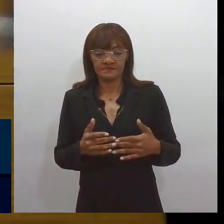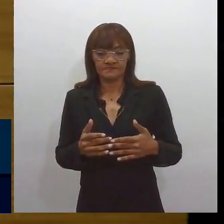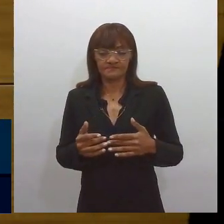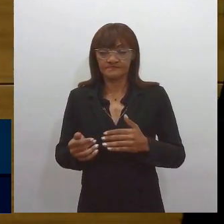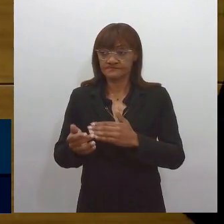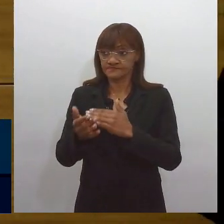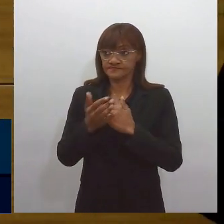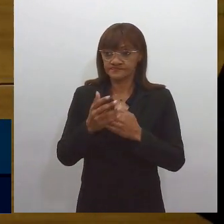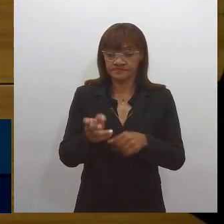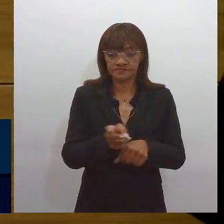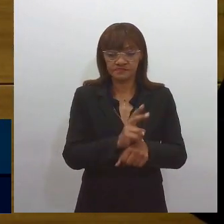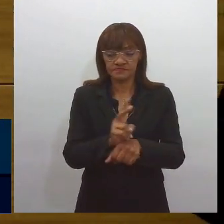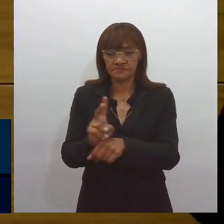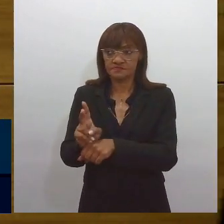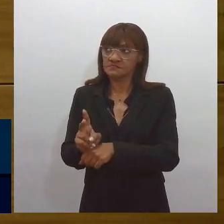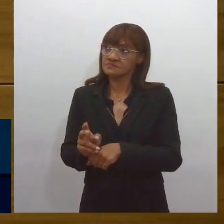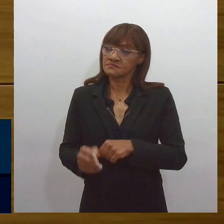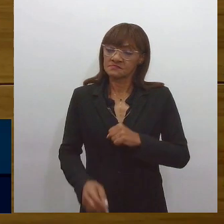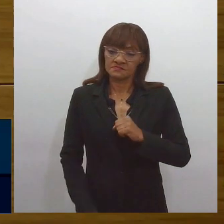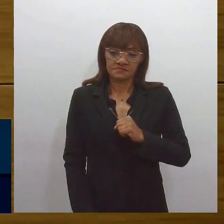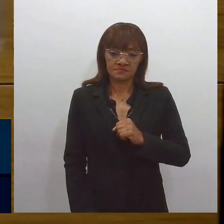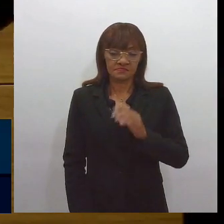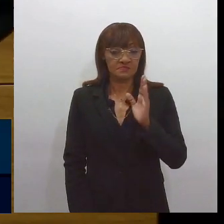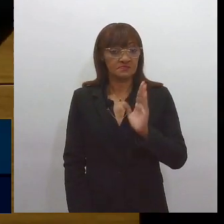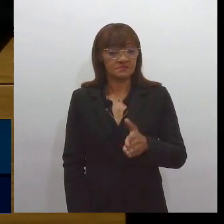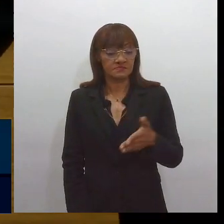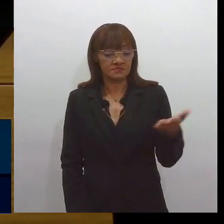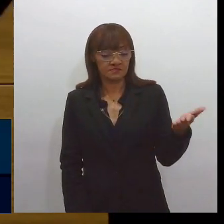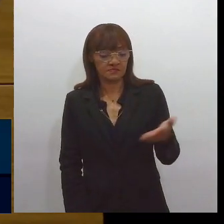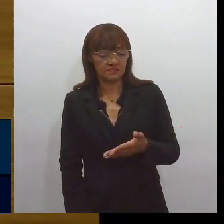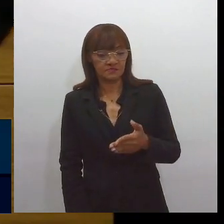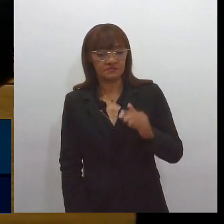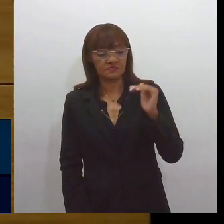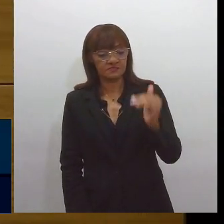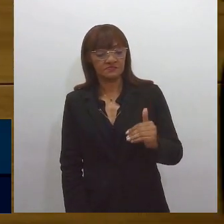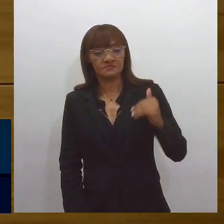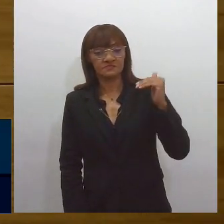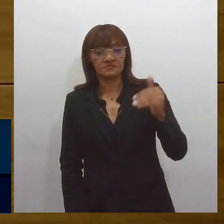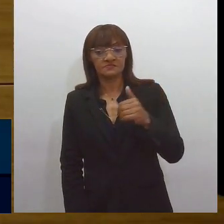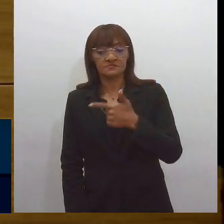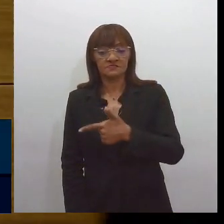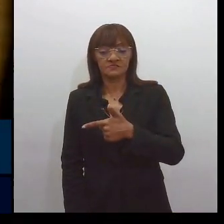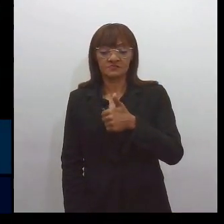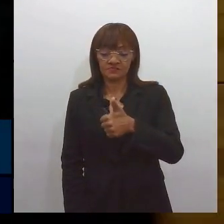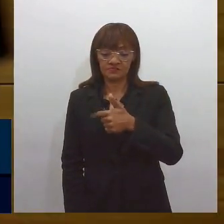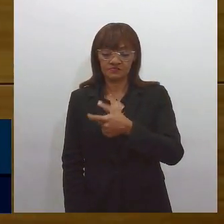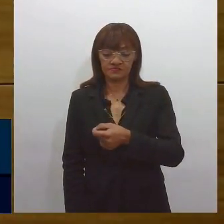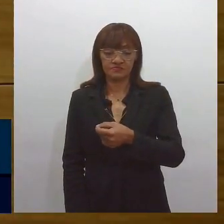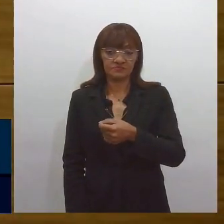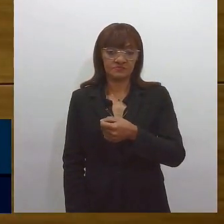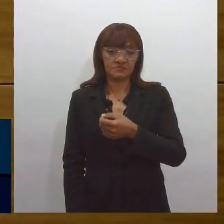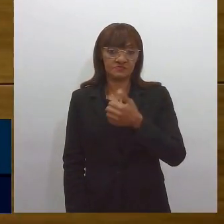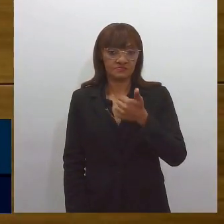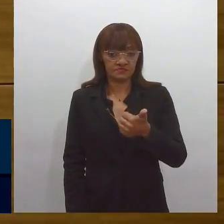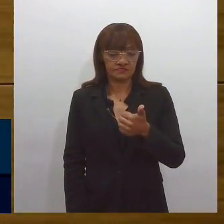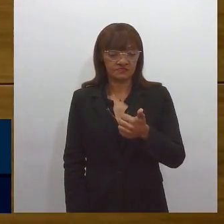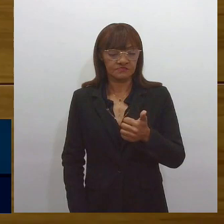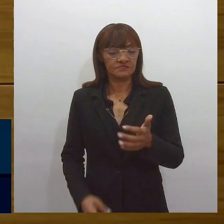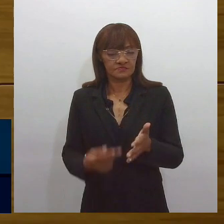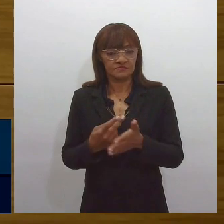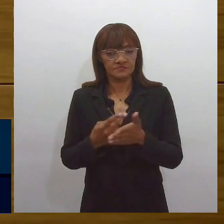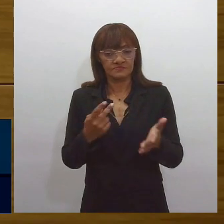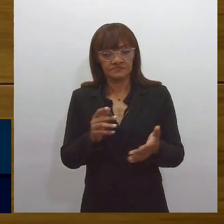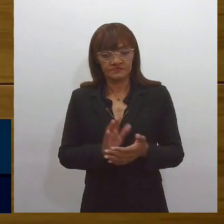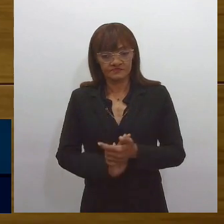avanços da obra de duplicação da br11 que certamente acontecerão Esse é é uma é um relato Infelizmente o denit